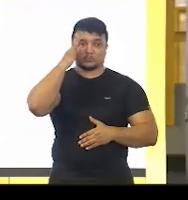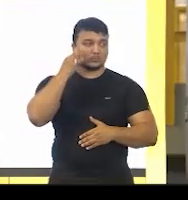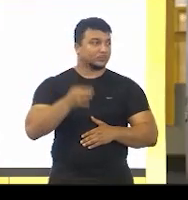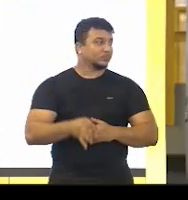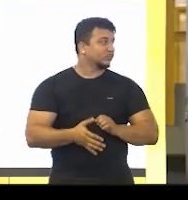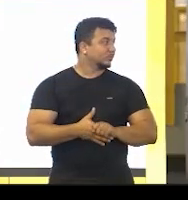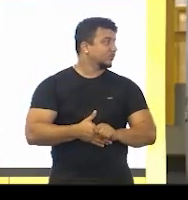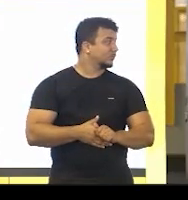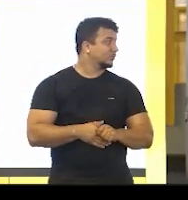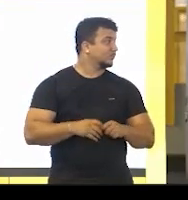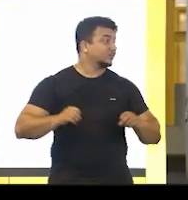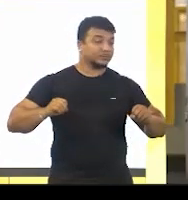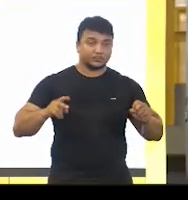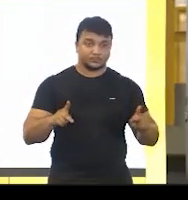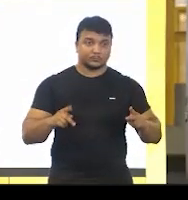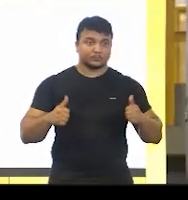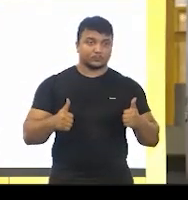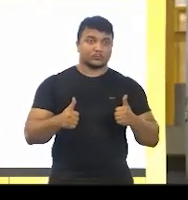Entenderam? Beleza?